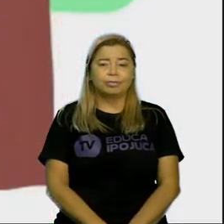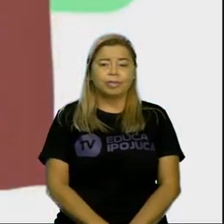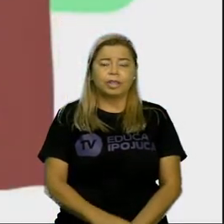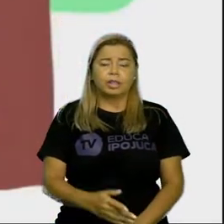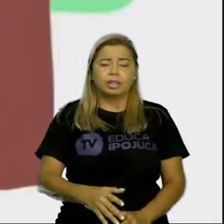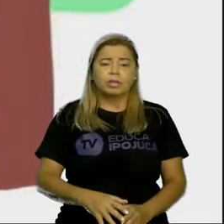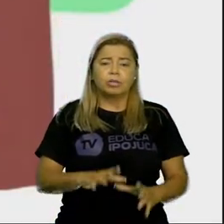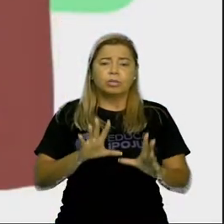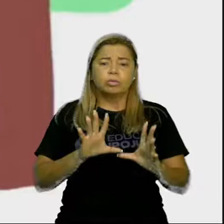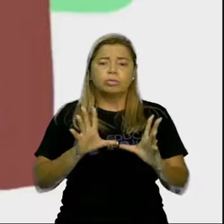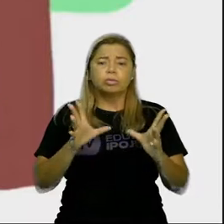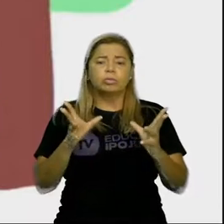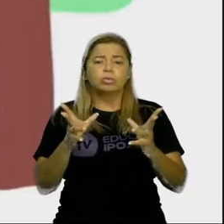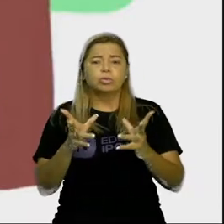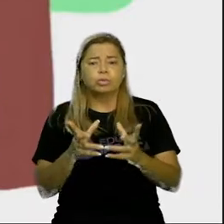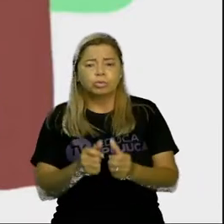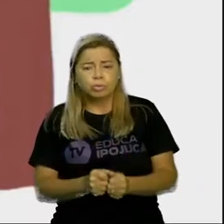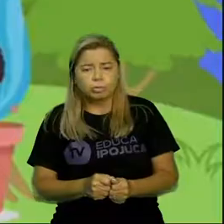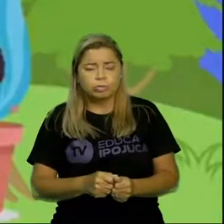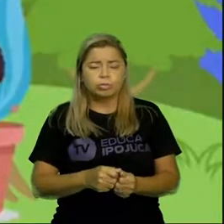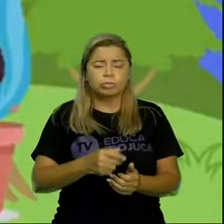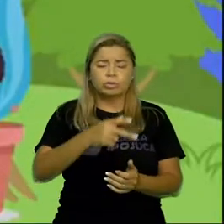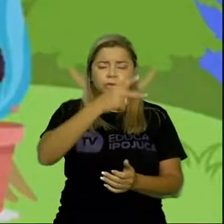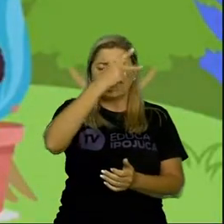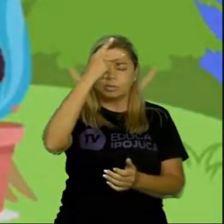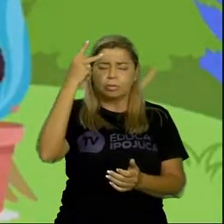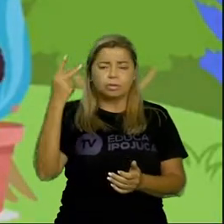Todo mundo tem um nome.